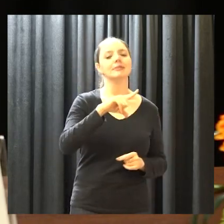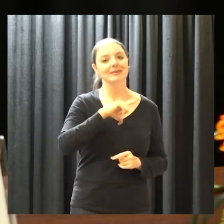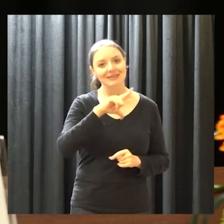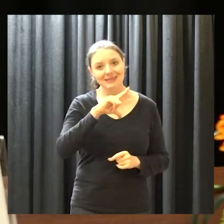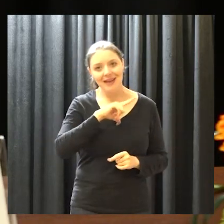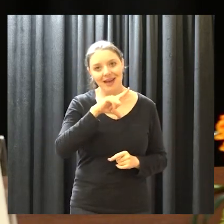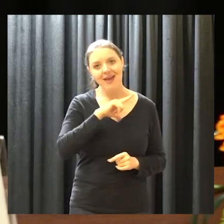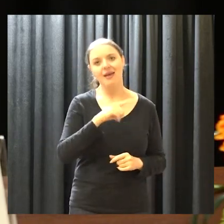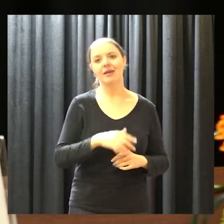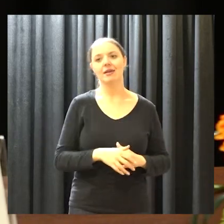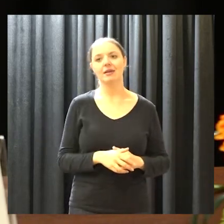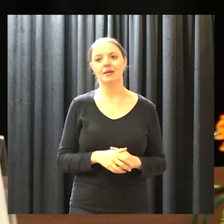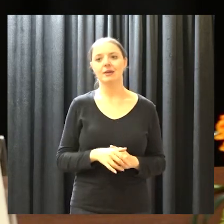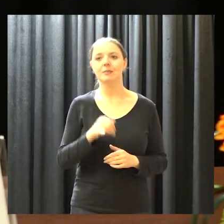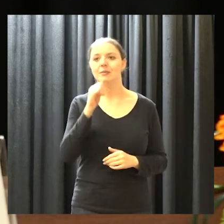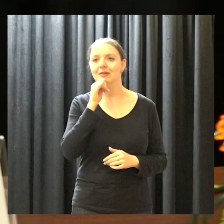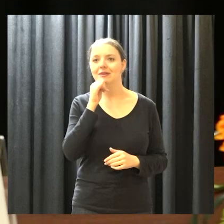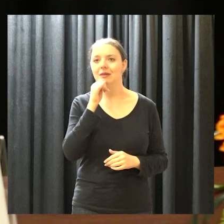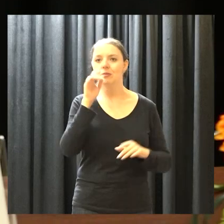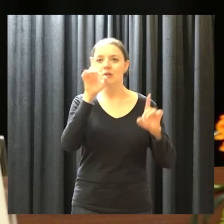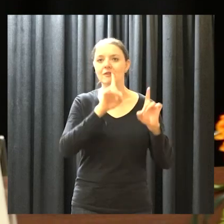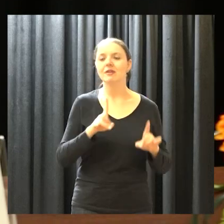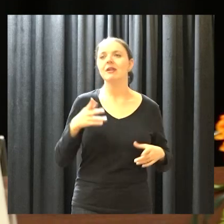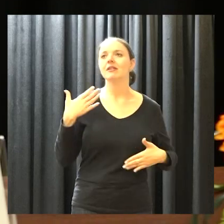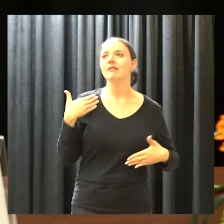com outras deficiências, deficiências físicas,